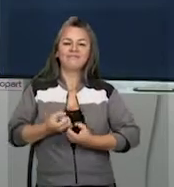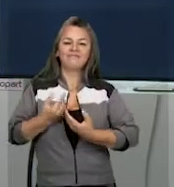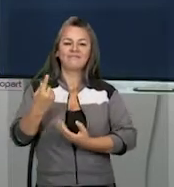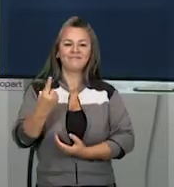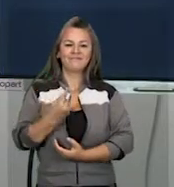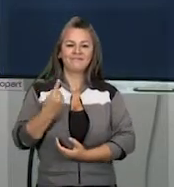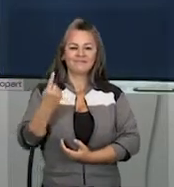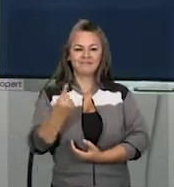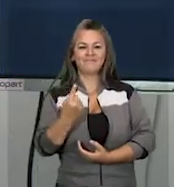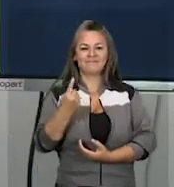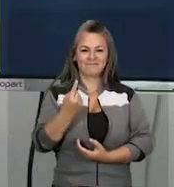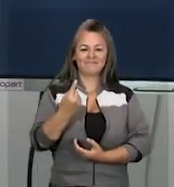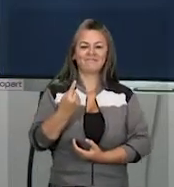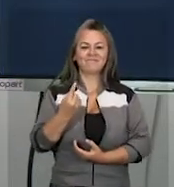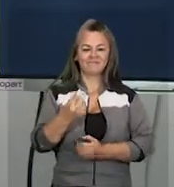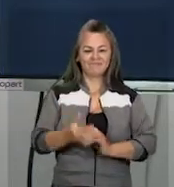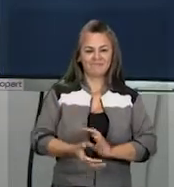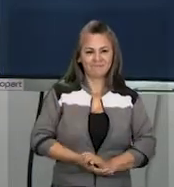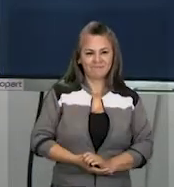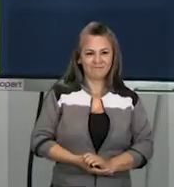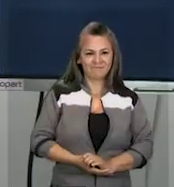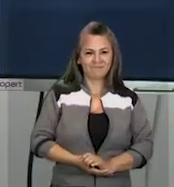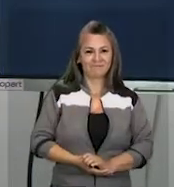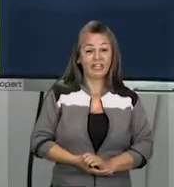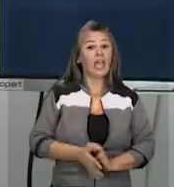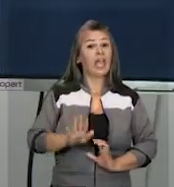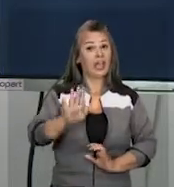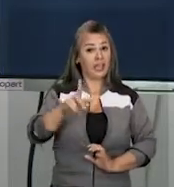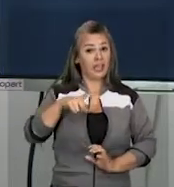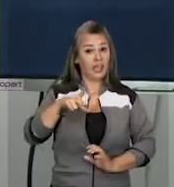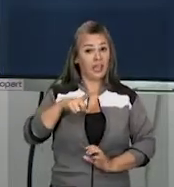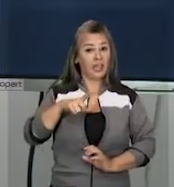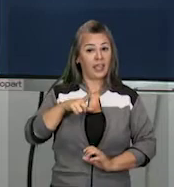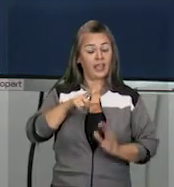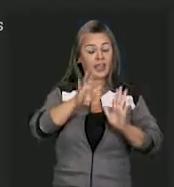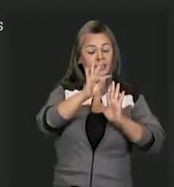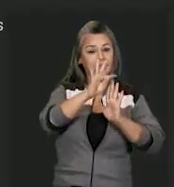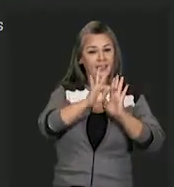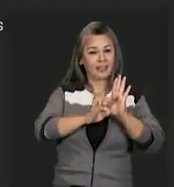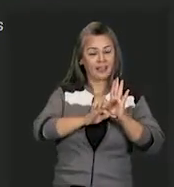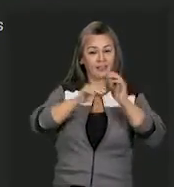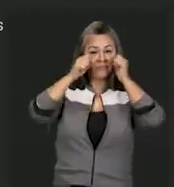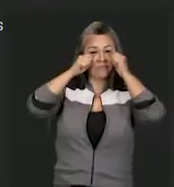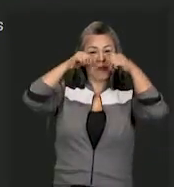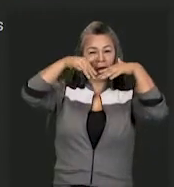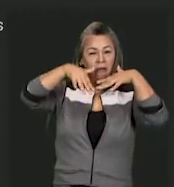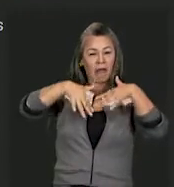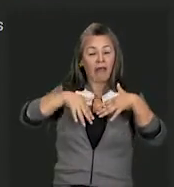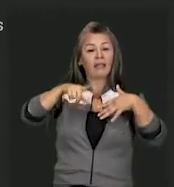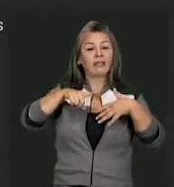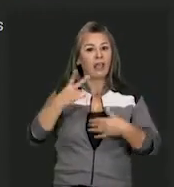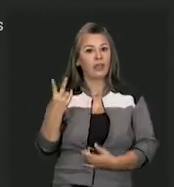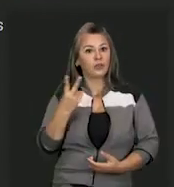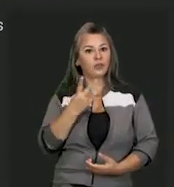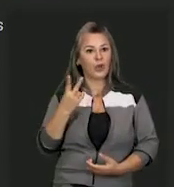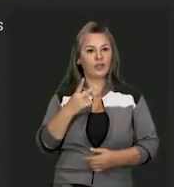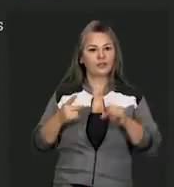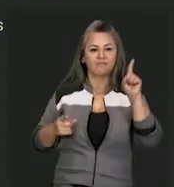E nós temos então, dentro do texto dramático, duas separações. A tragédia e a comédia.